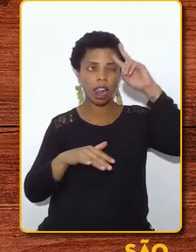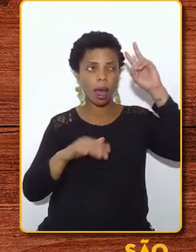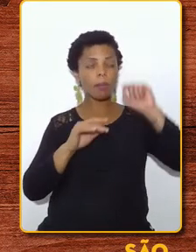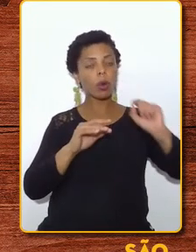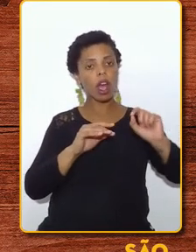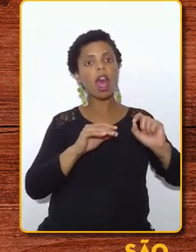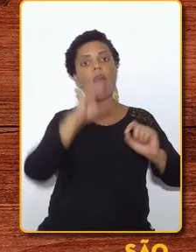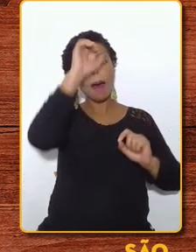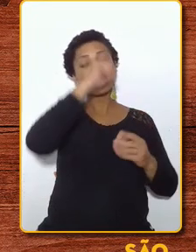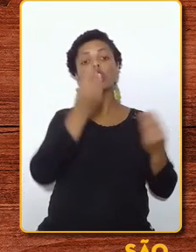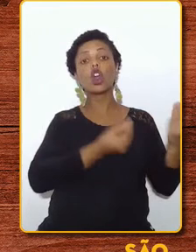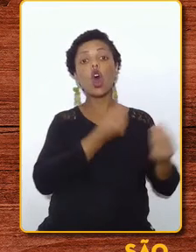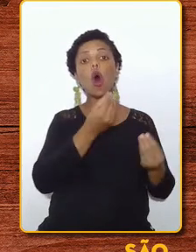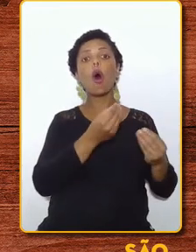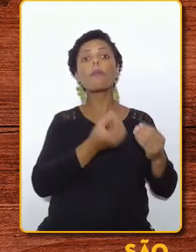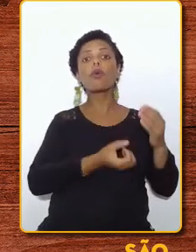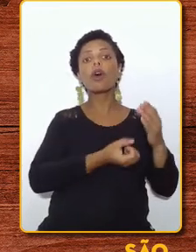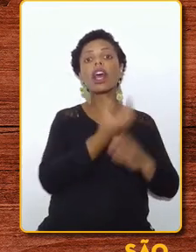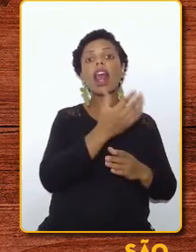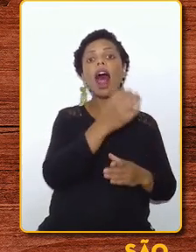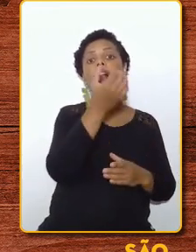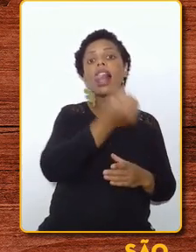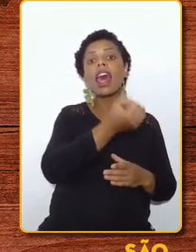soja para tomar.